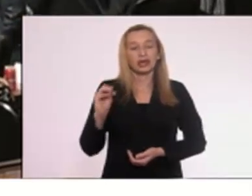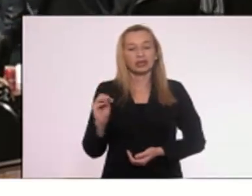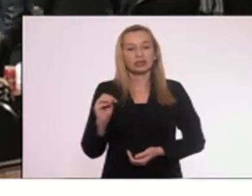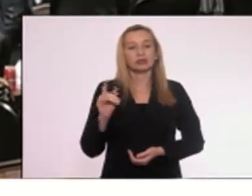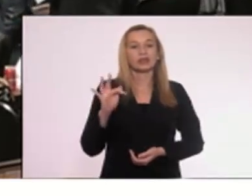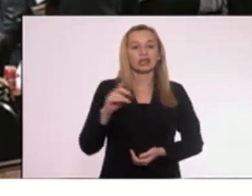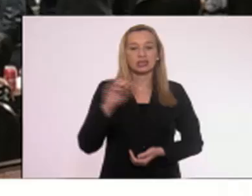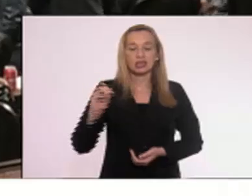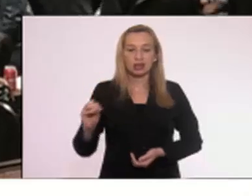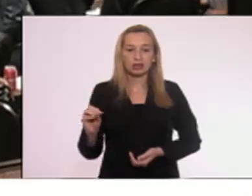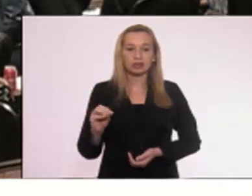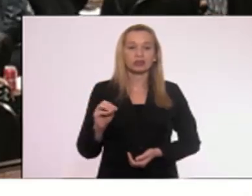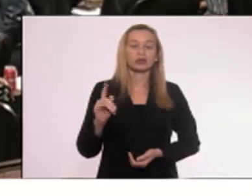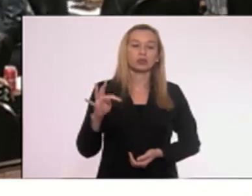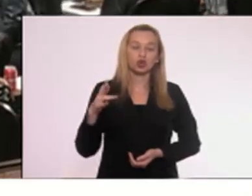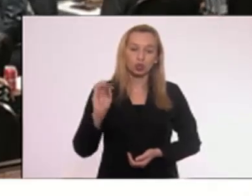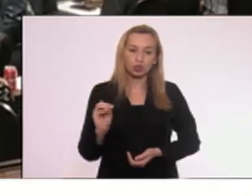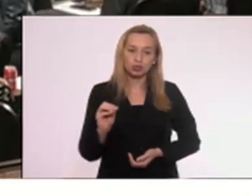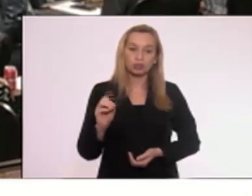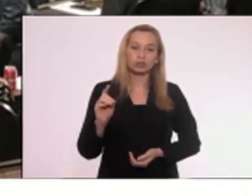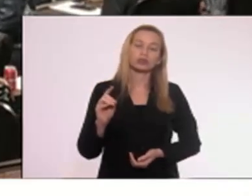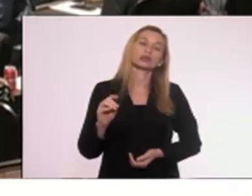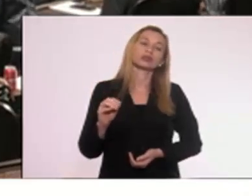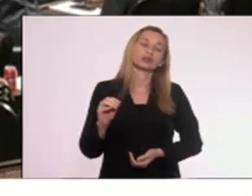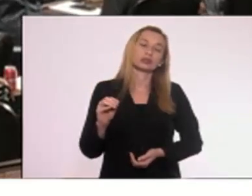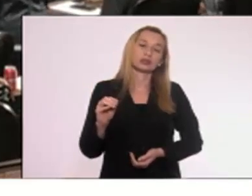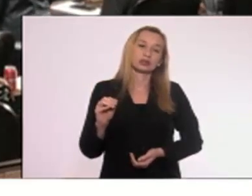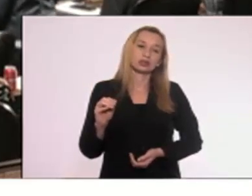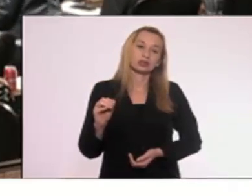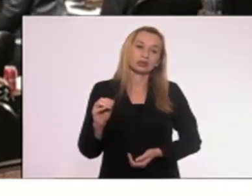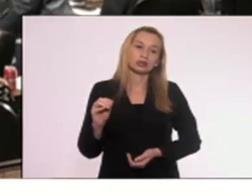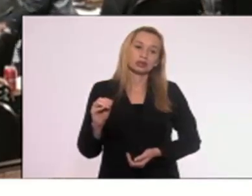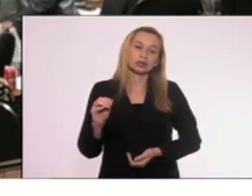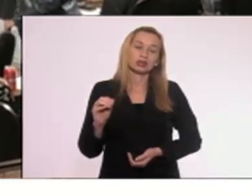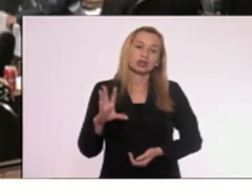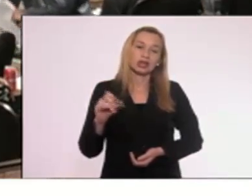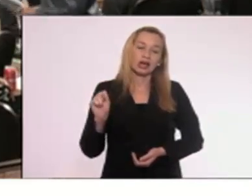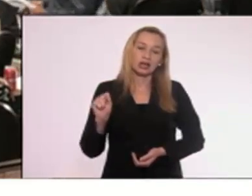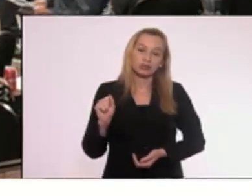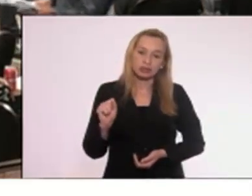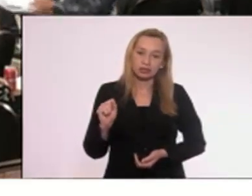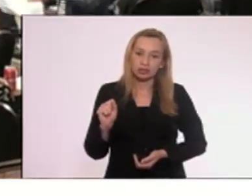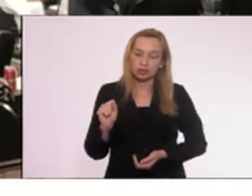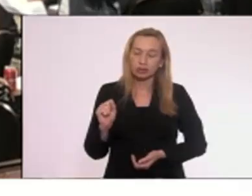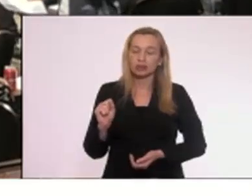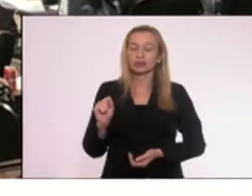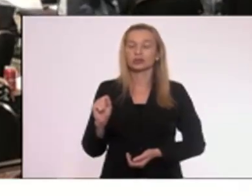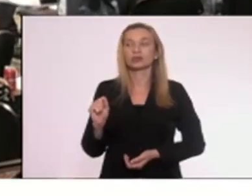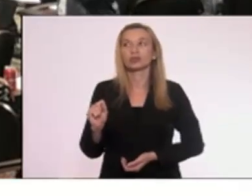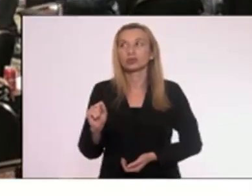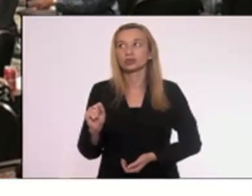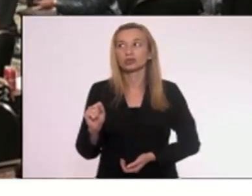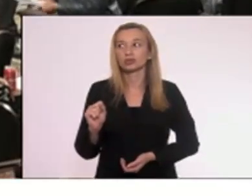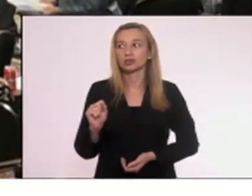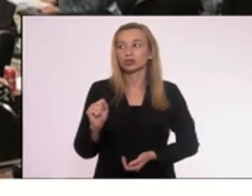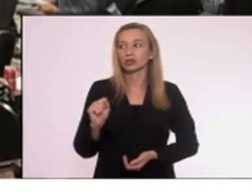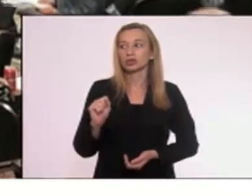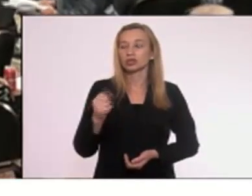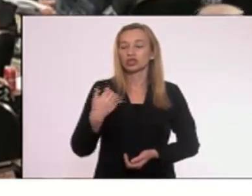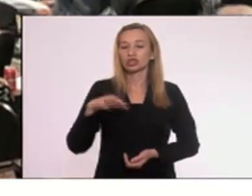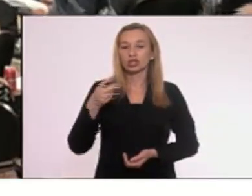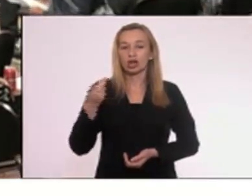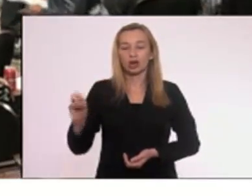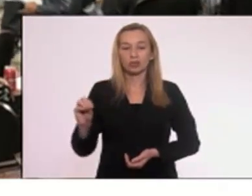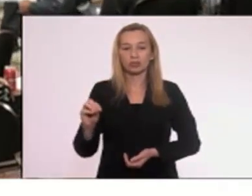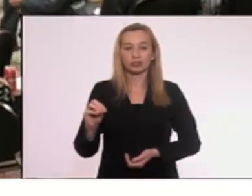deputado Brazão, deputado Bruno Dauari, Bebeto, presente, vai votar. Deputado Carlos Macedo, deputado Chicão